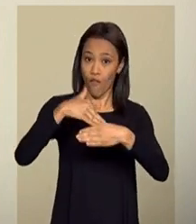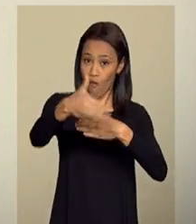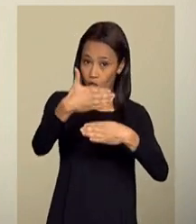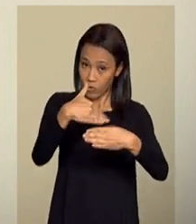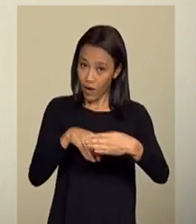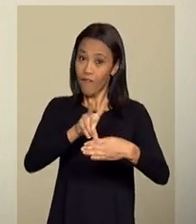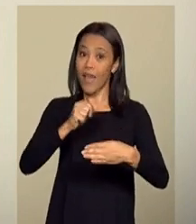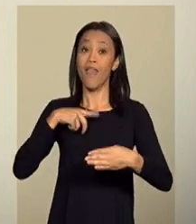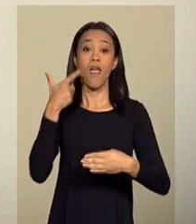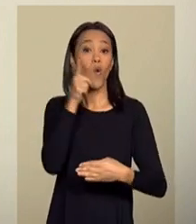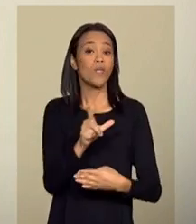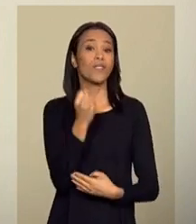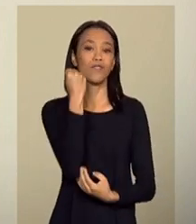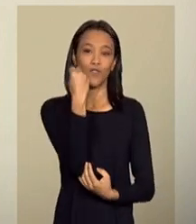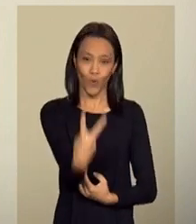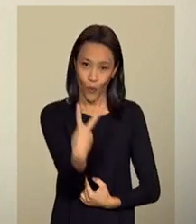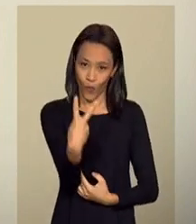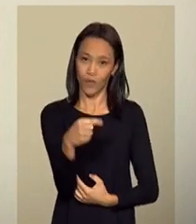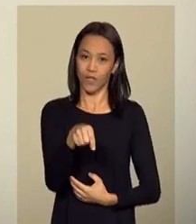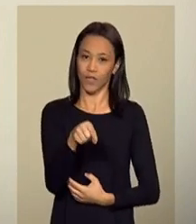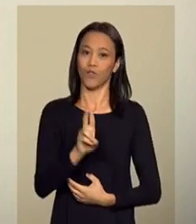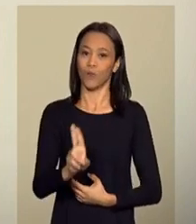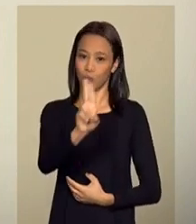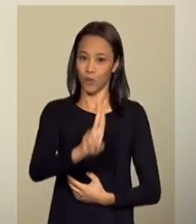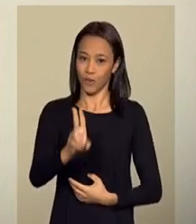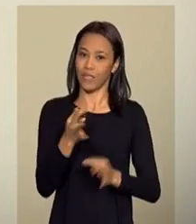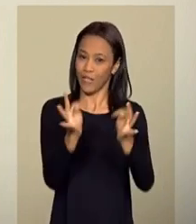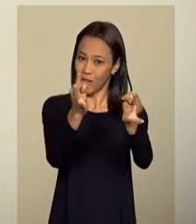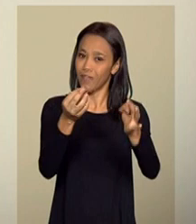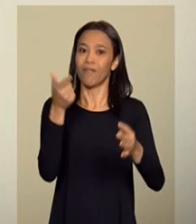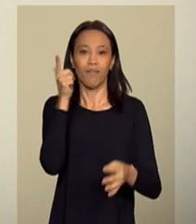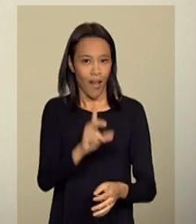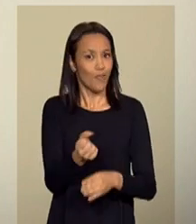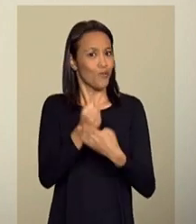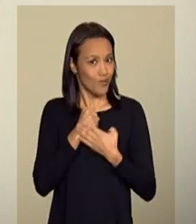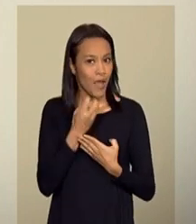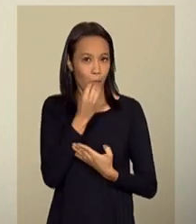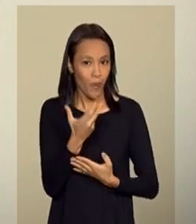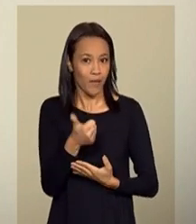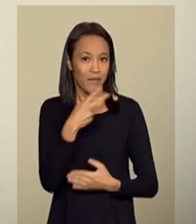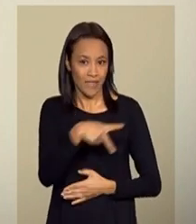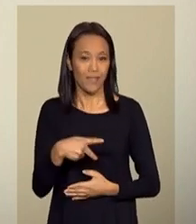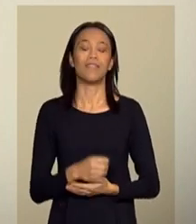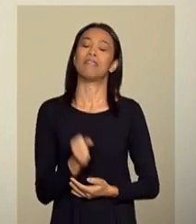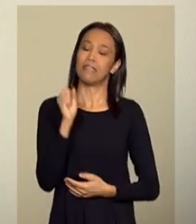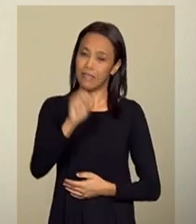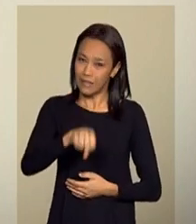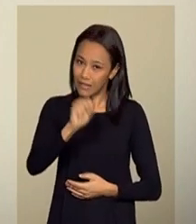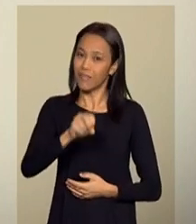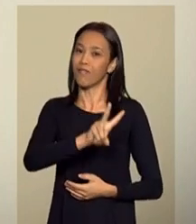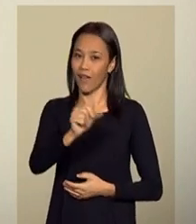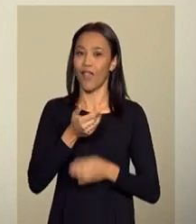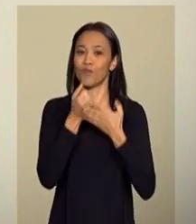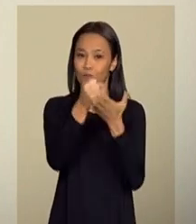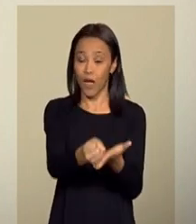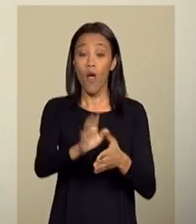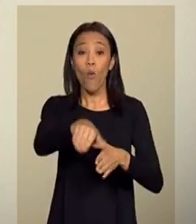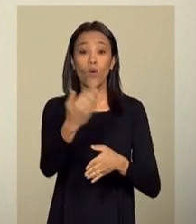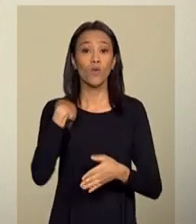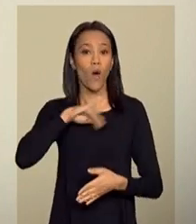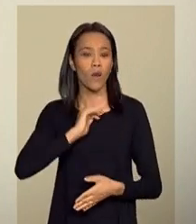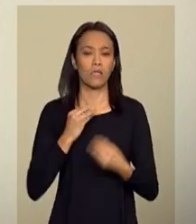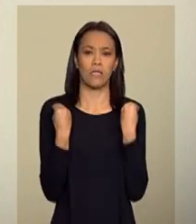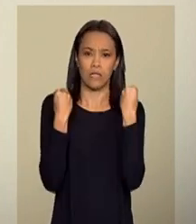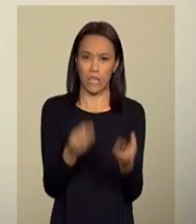receber dois desses scanners vai ser uma ajuda e tanto né presidenta Sem dúvida Vai sim viu Luciano Quando a gente